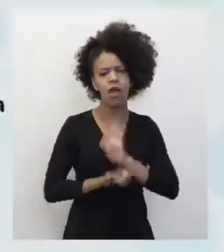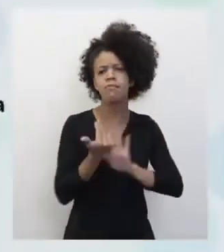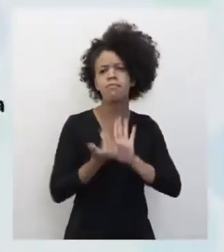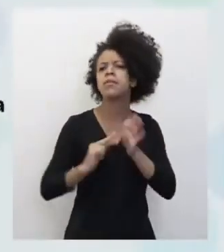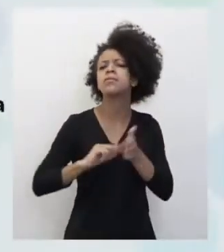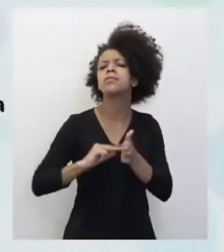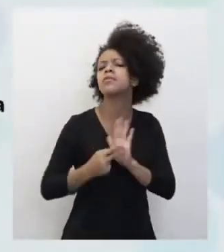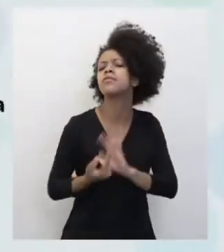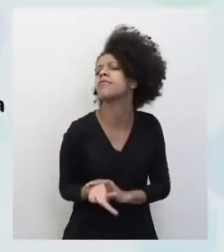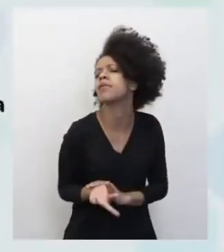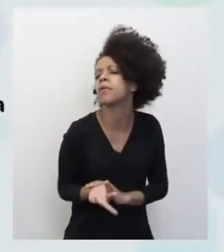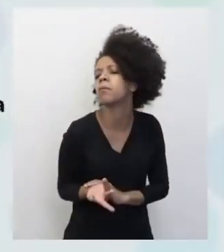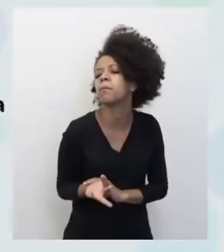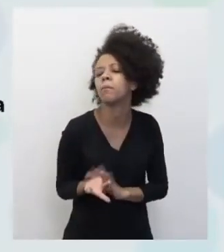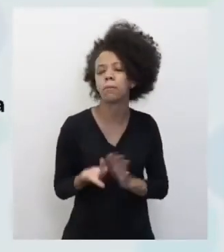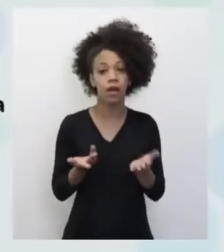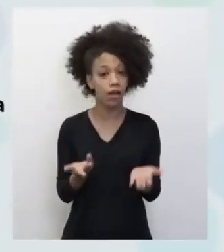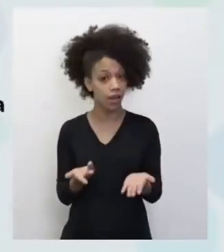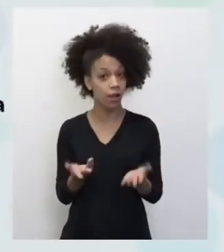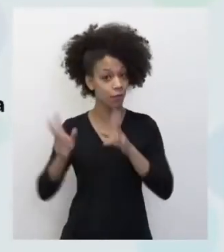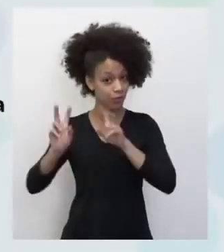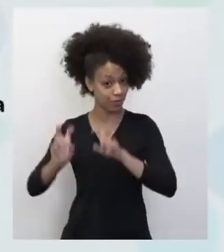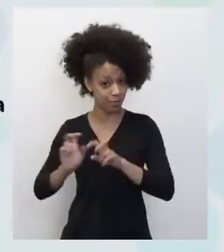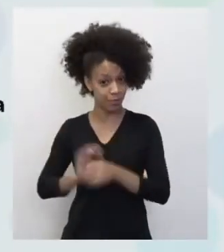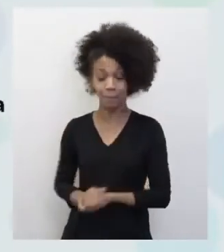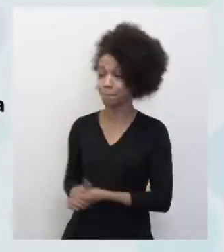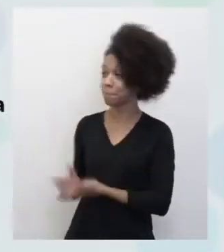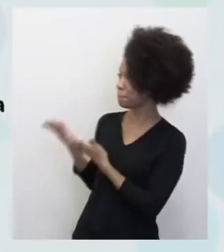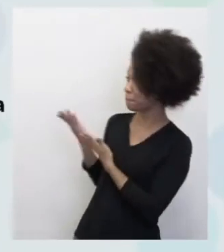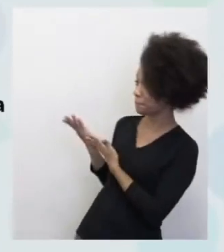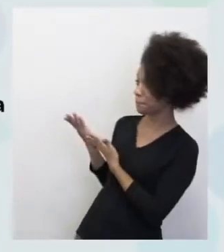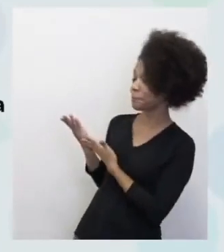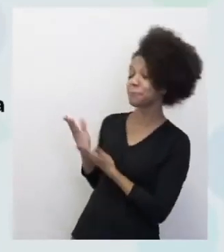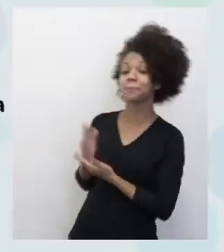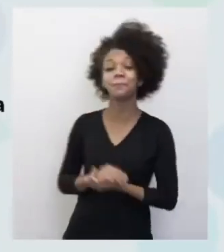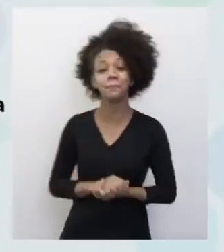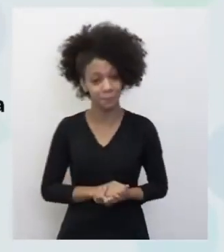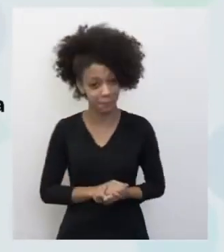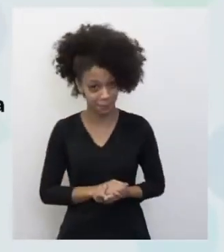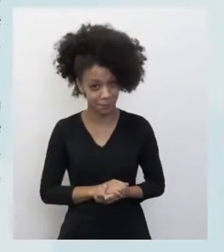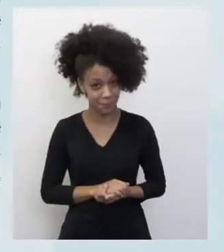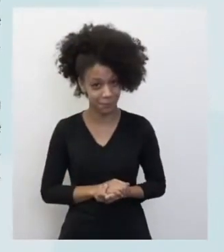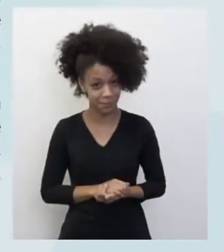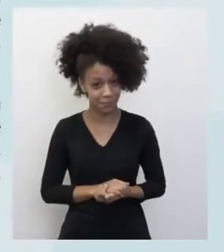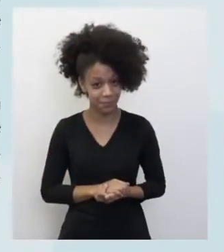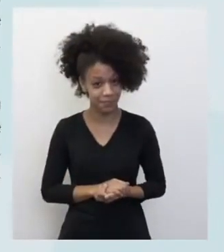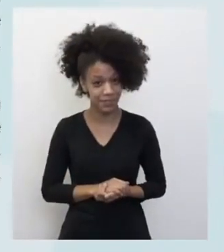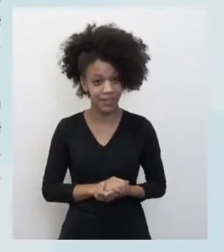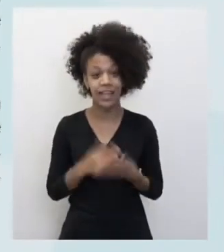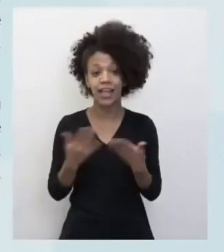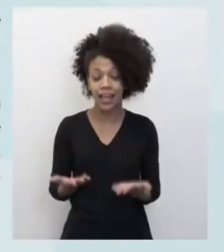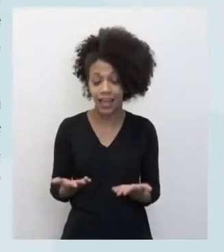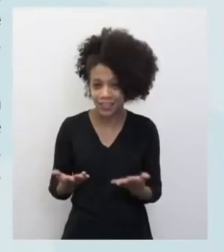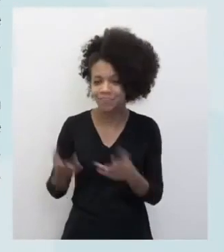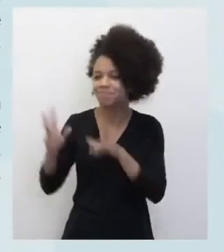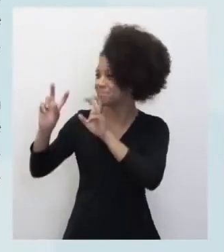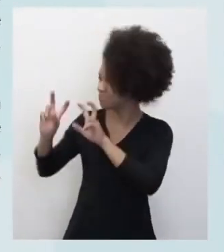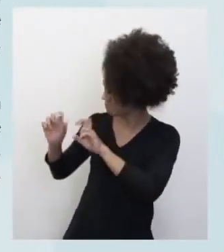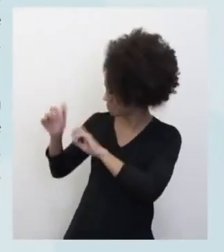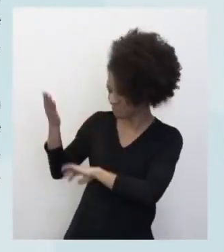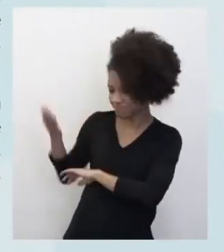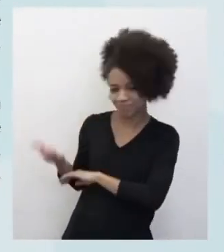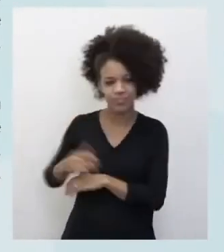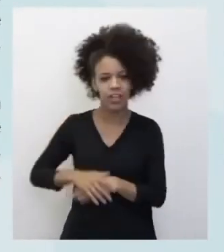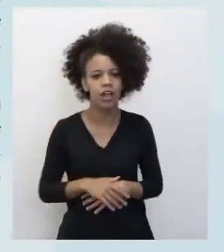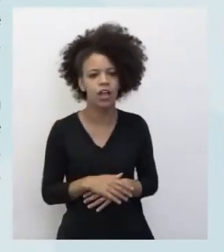significam? Vamos ao tema da aula. PPT para mim, slide. Cadê? Aí, obrigada. Tema da